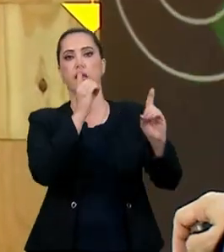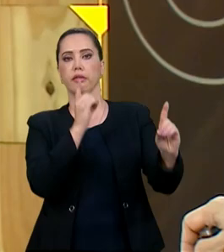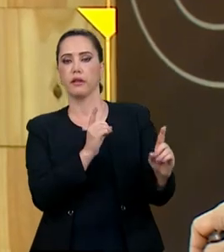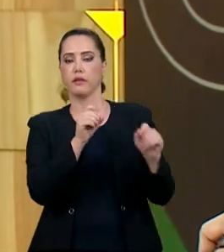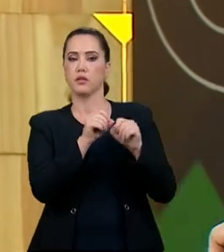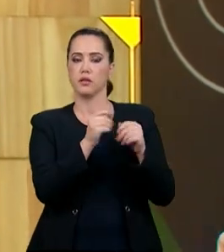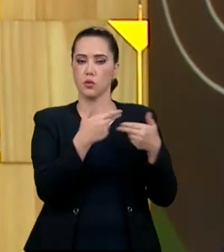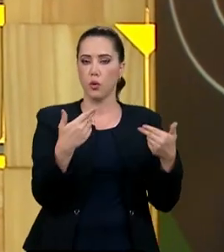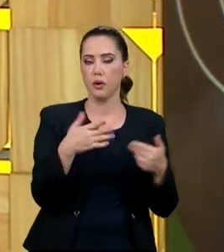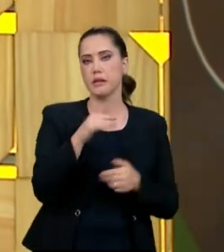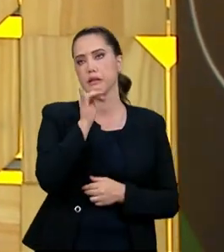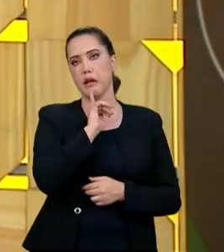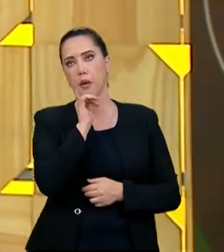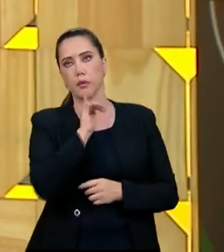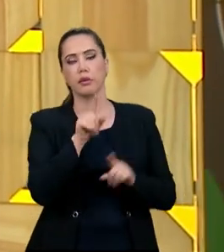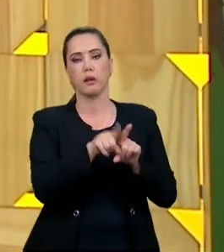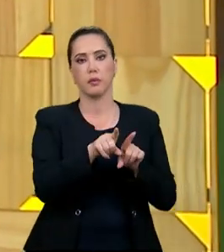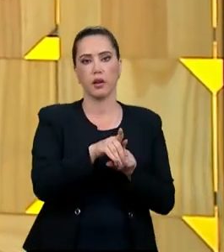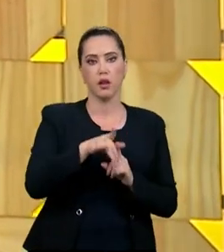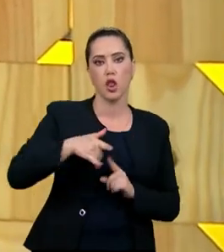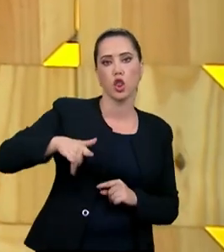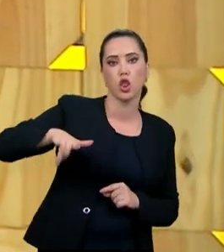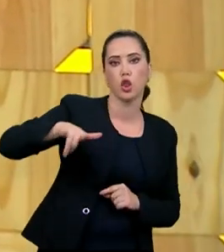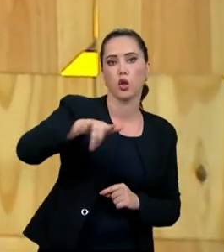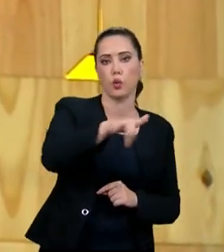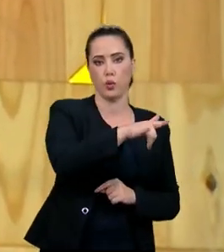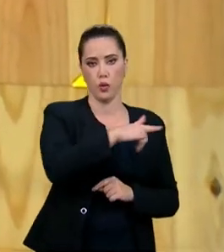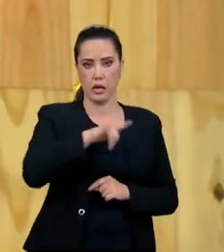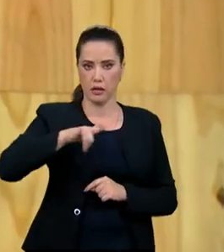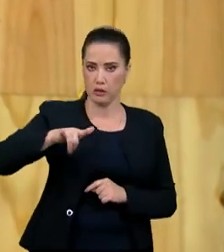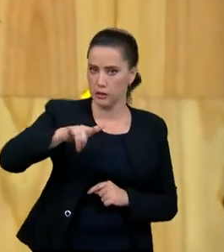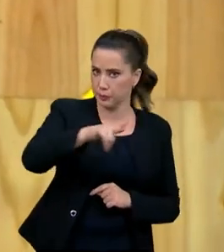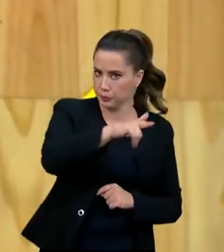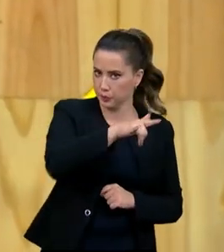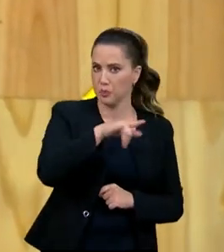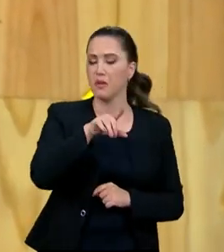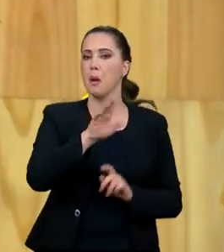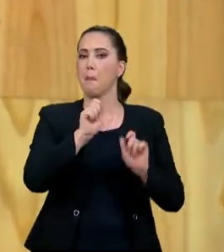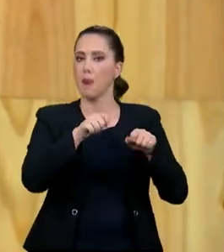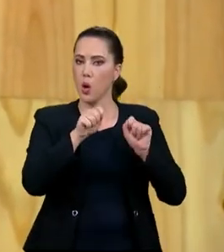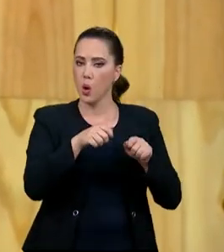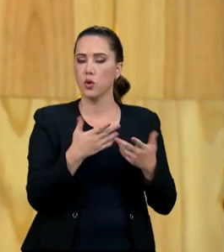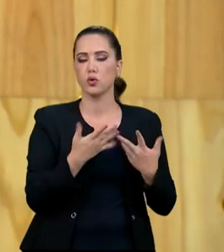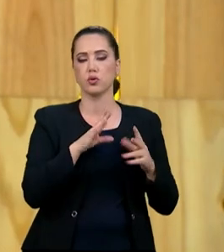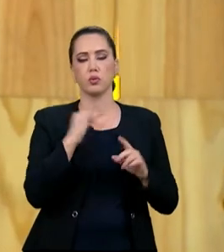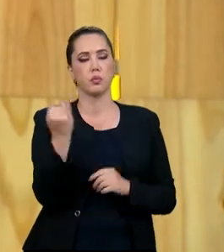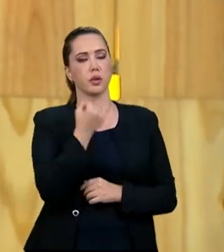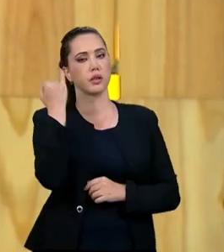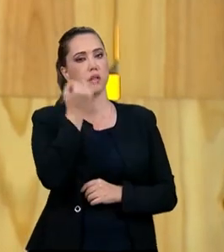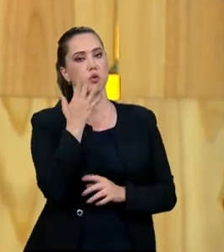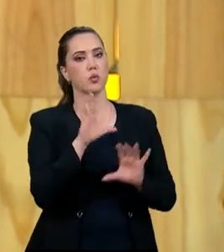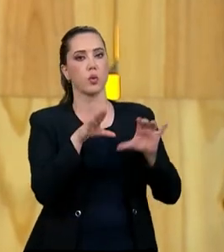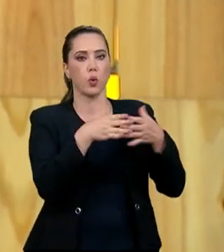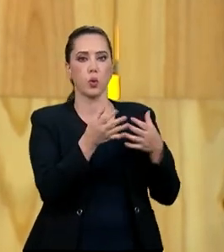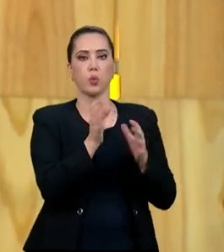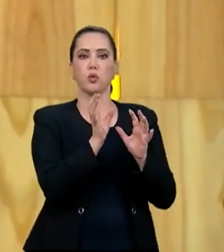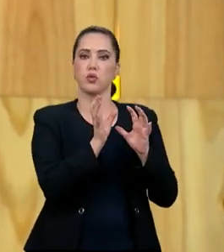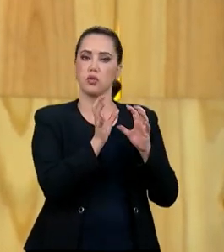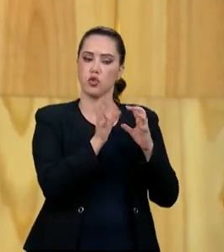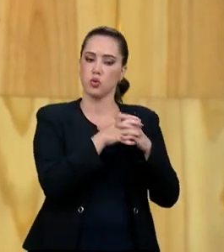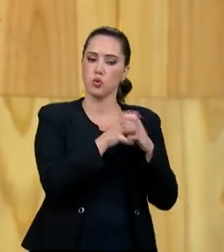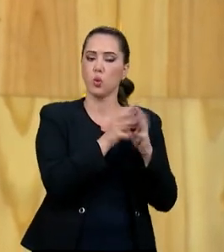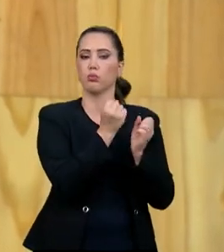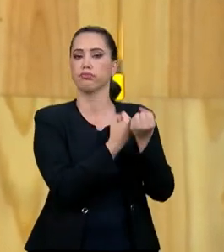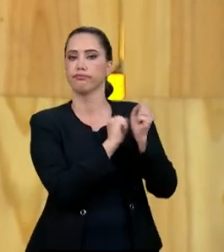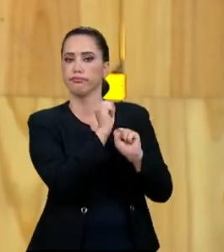dos drones. Então, tudo isso a gente está enxergando como uma super oportunidade, de fato, para o setor produtivo como todo, mas a gente vê uma ótima oportunidade